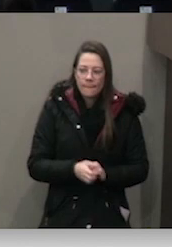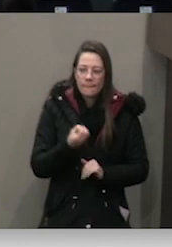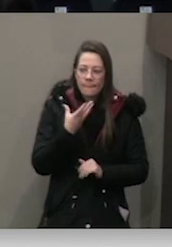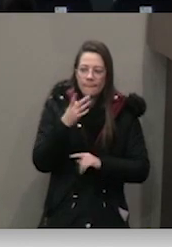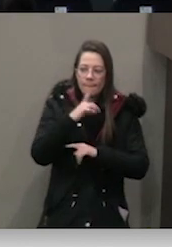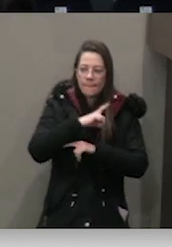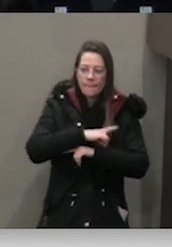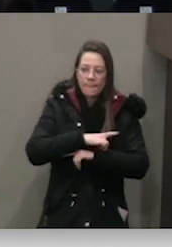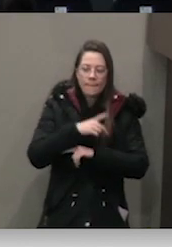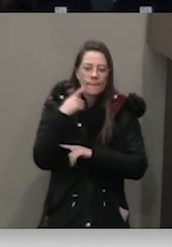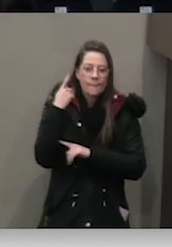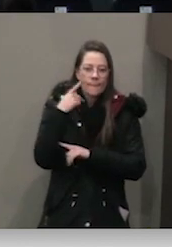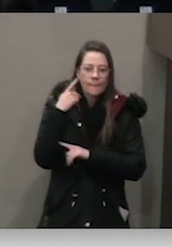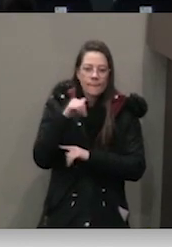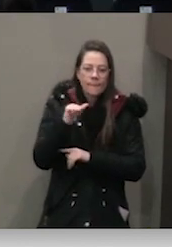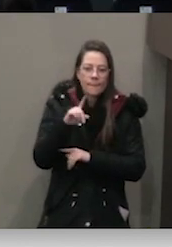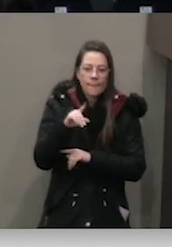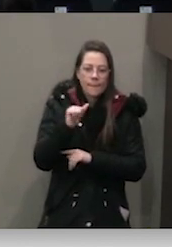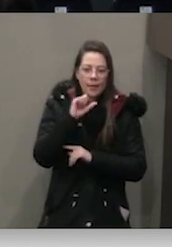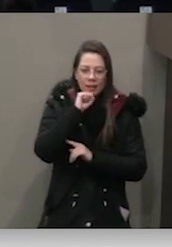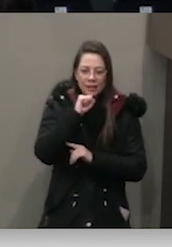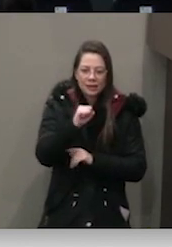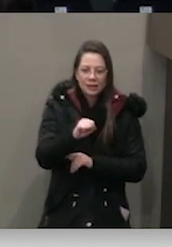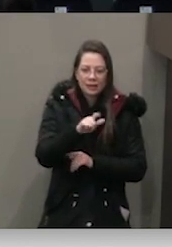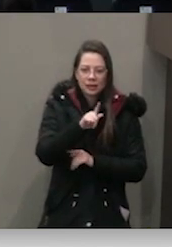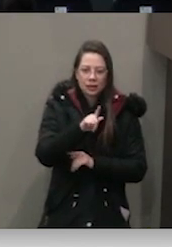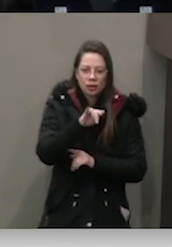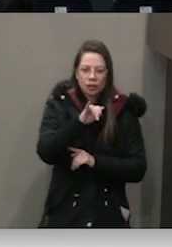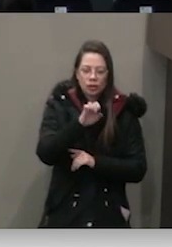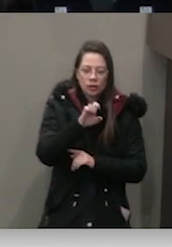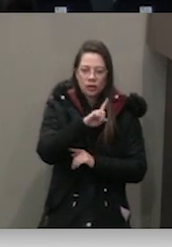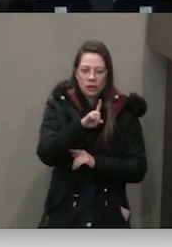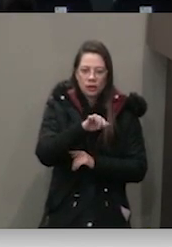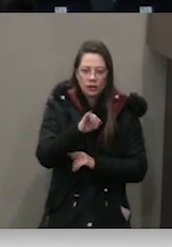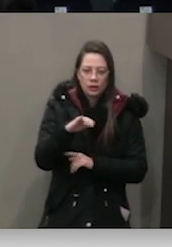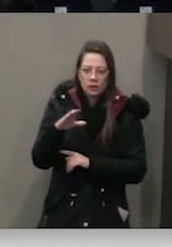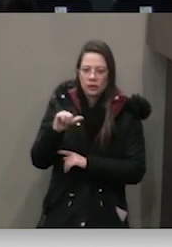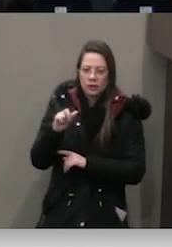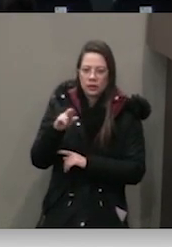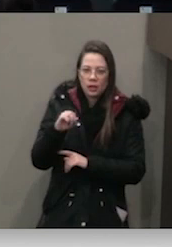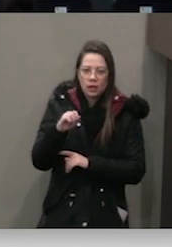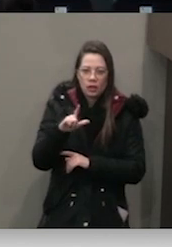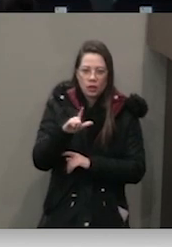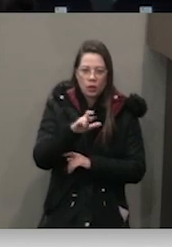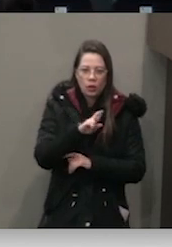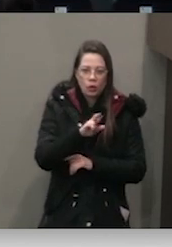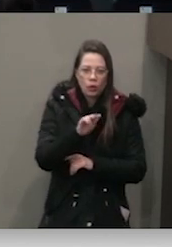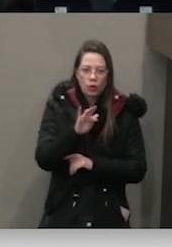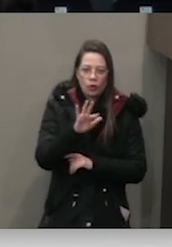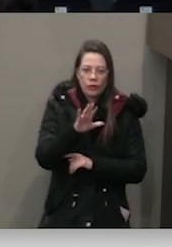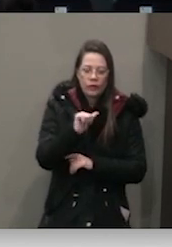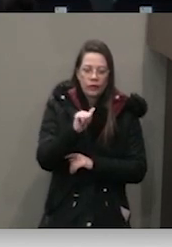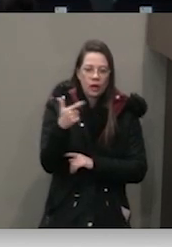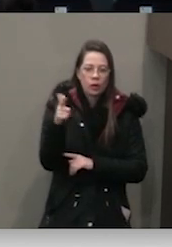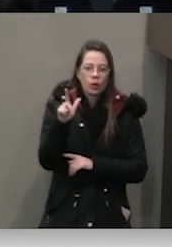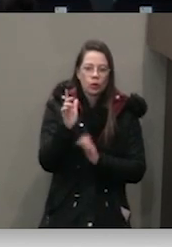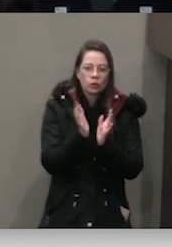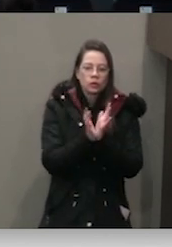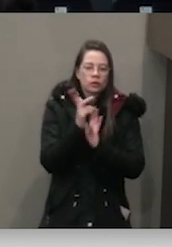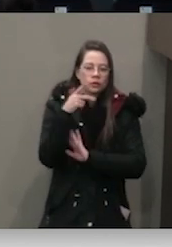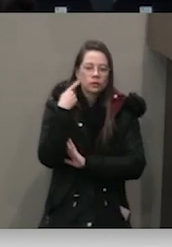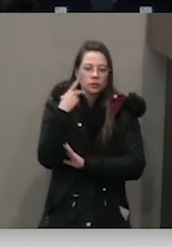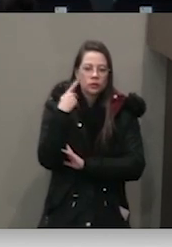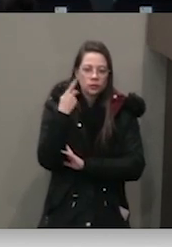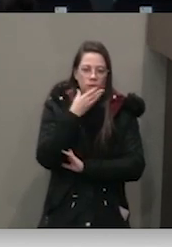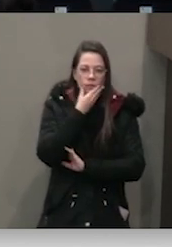Bom dia, vereadora Ada, secretário Diese, doutora Carol, vereador Rufa, demais colegas vereadores